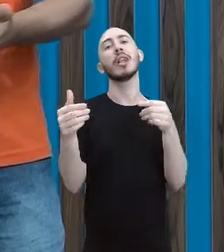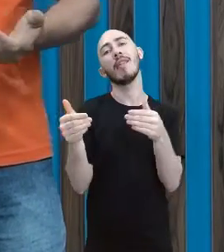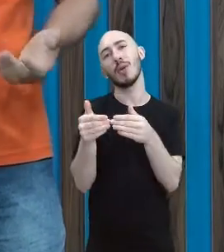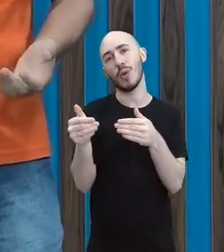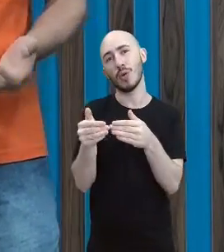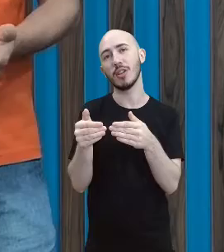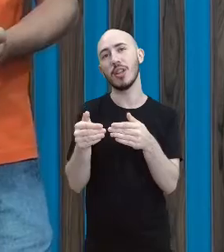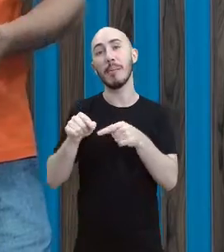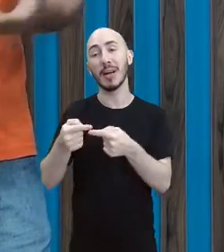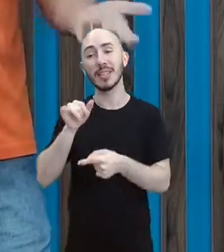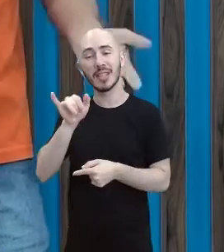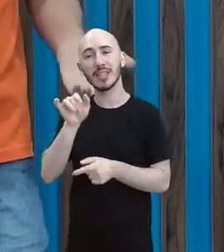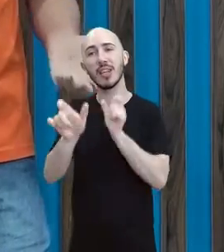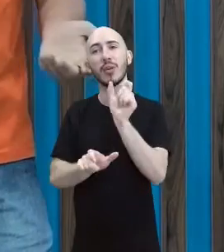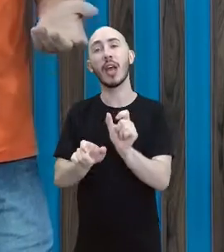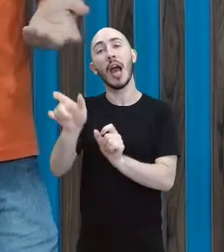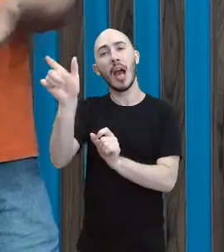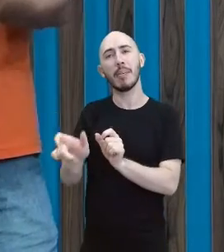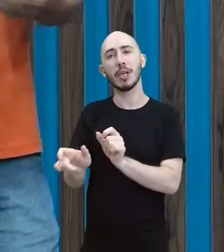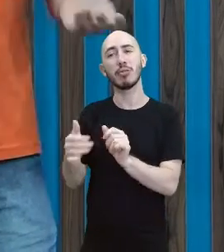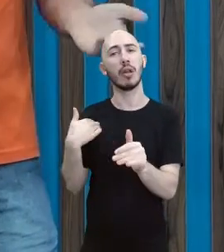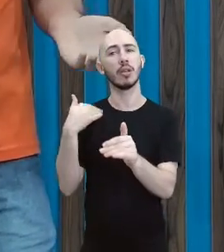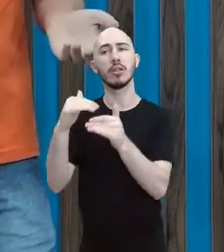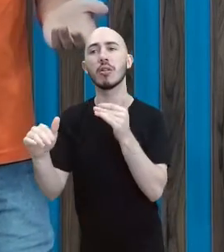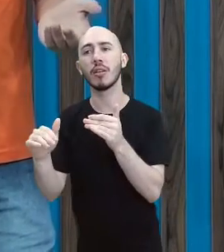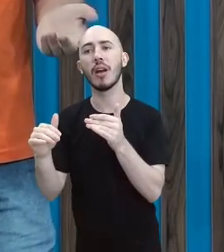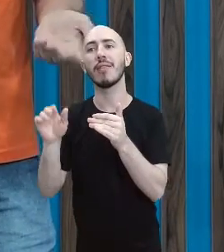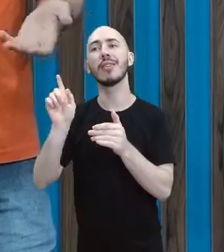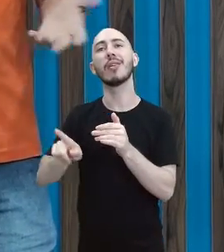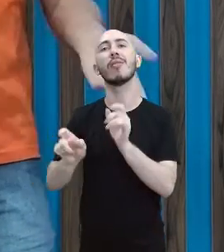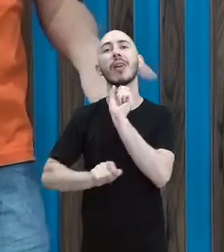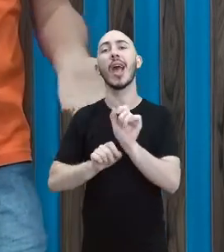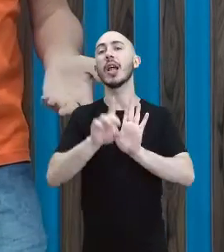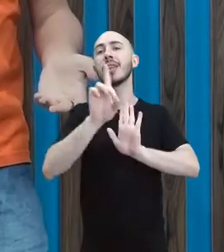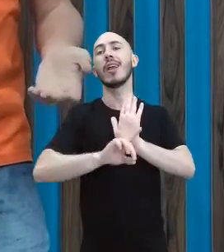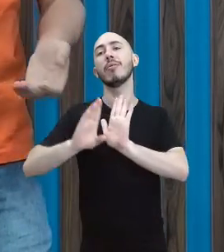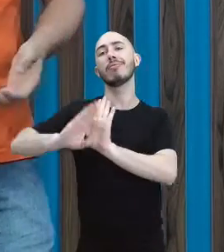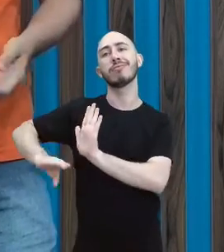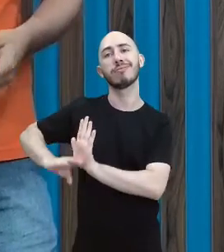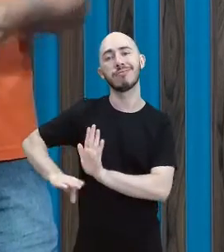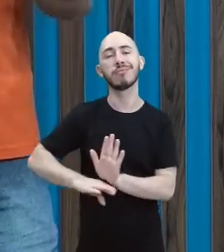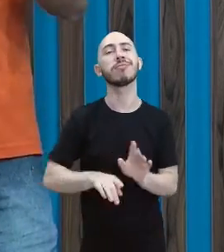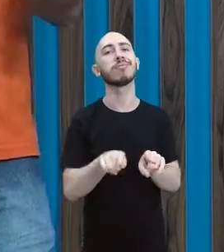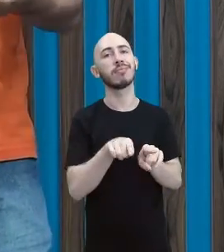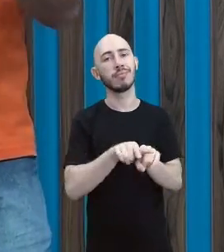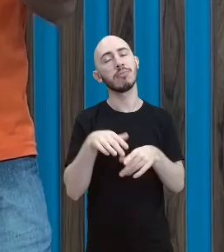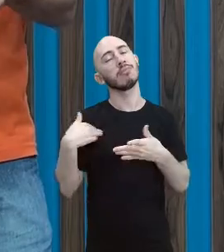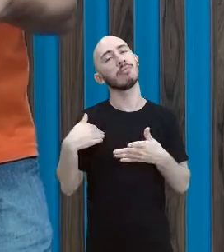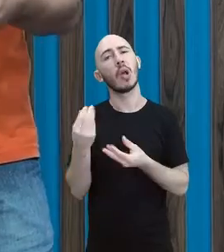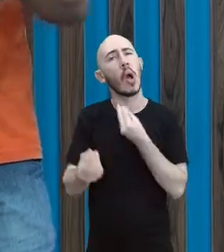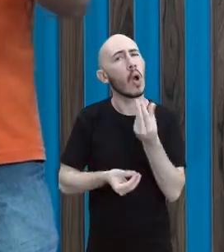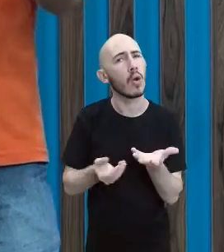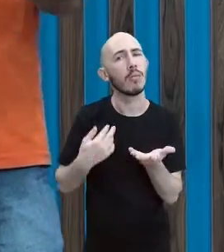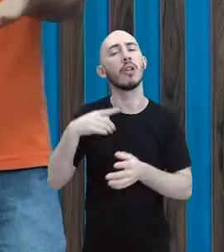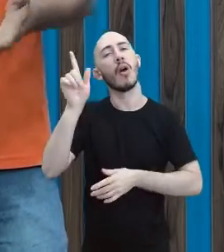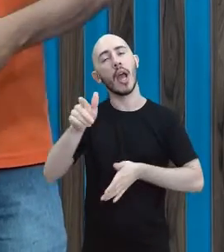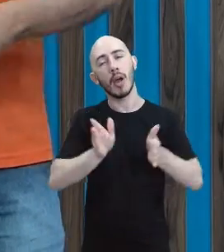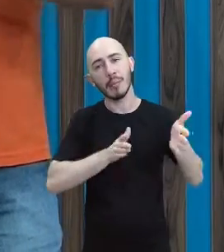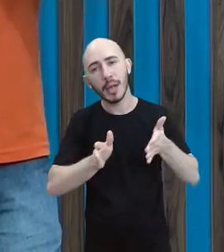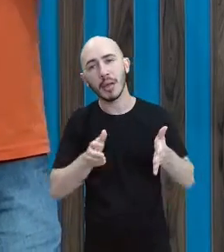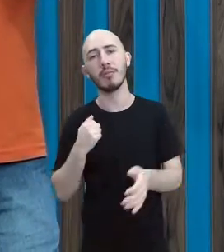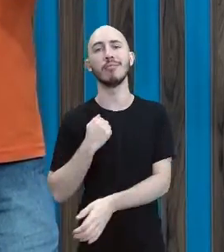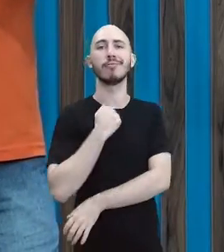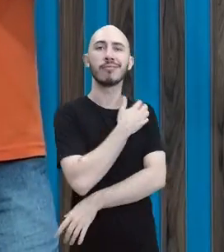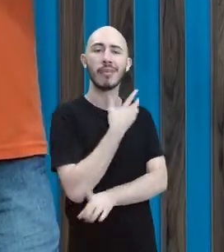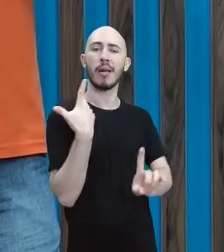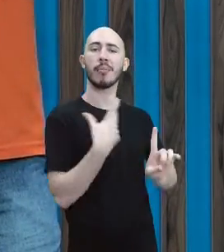tinha os seus direitos cassados. Como é que a gente pode dizer que isso era um funcionamento democrático? Não faz sentido. Né? Então, era sim uma ditadura, está muito claro,